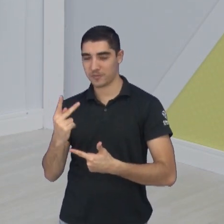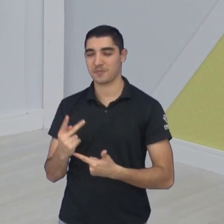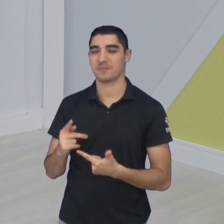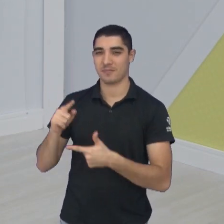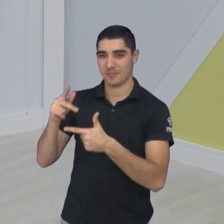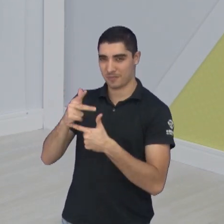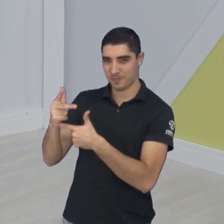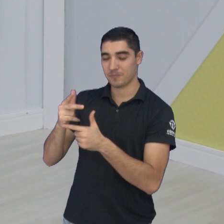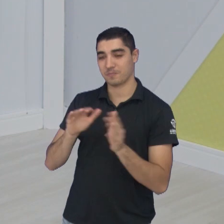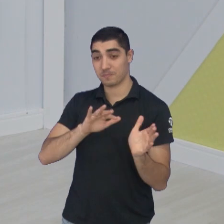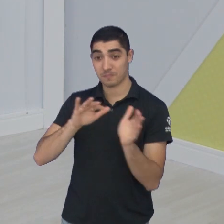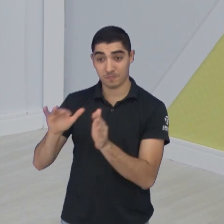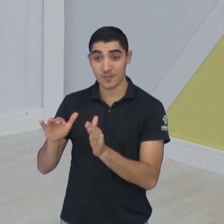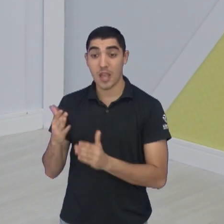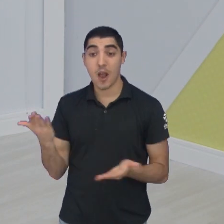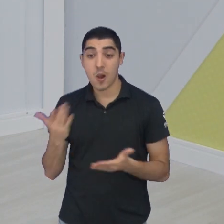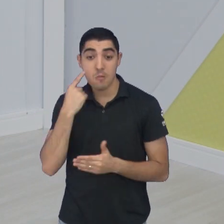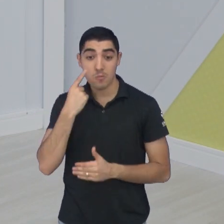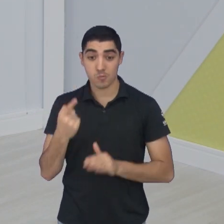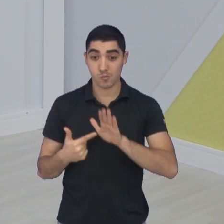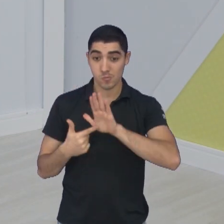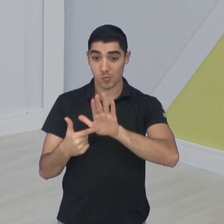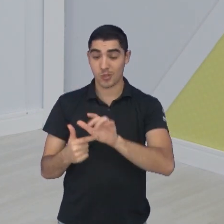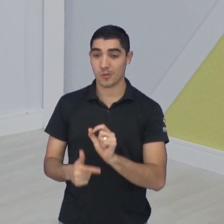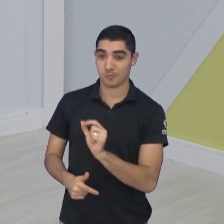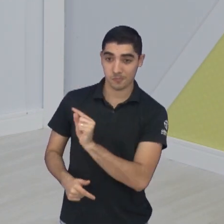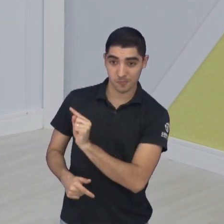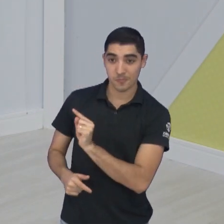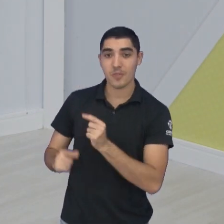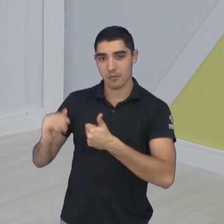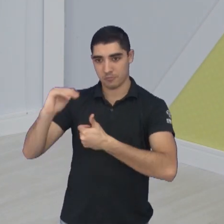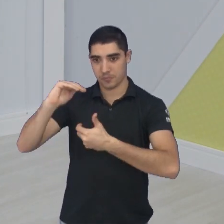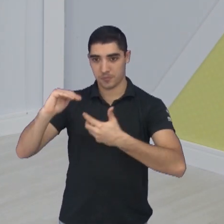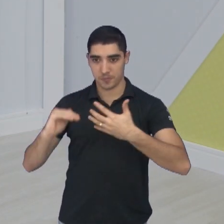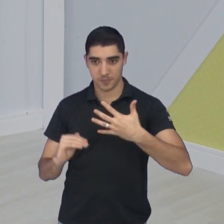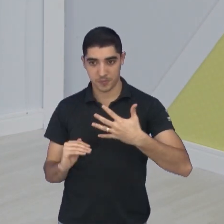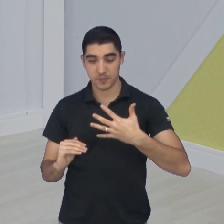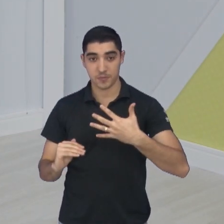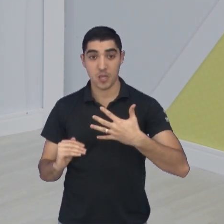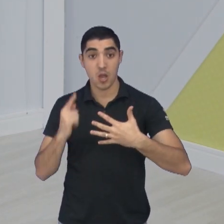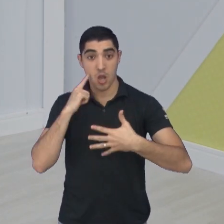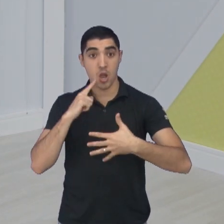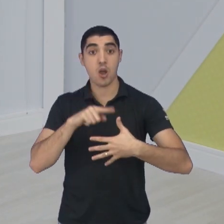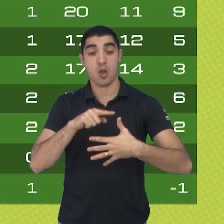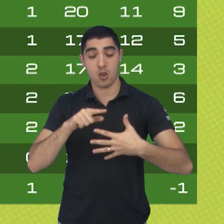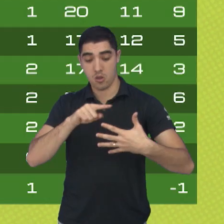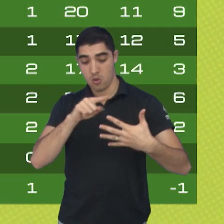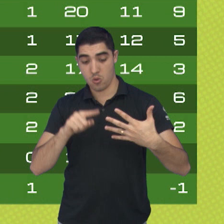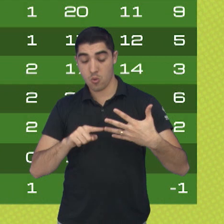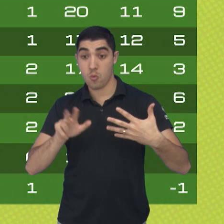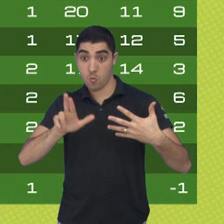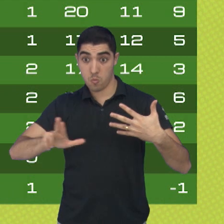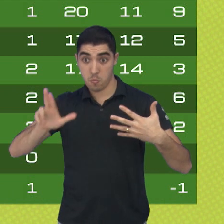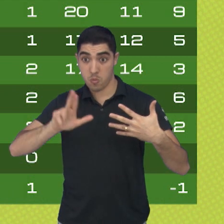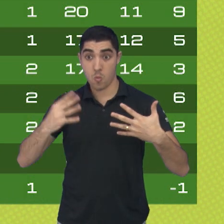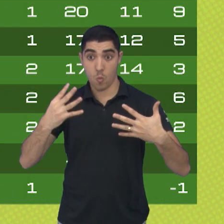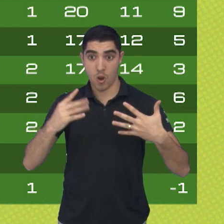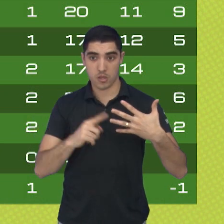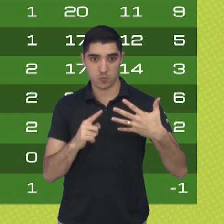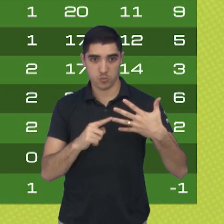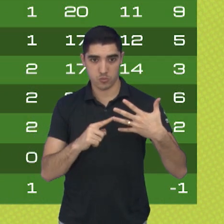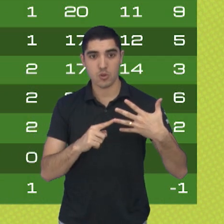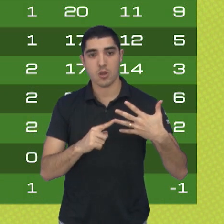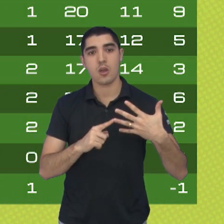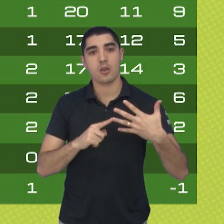passar para o próximo bloco, deixa eu dar uma olhadinha na classificação da Liga Nacional, que a gente olha lá, o Praia Clube, 4º colocado, Sorocaba líder, Pato